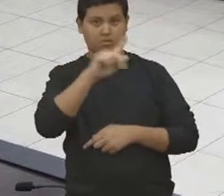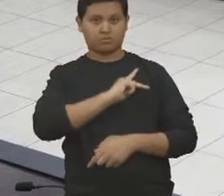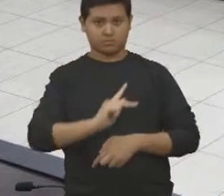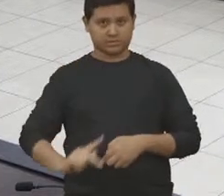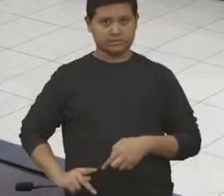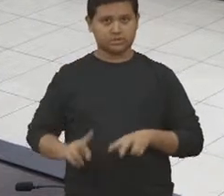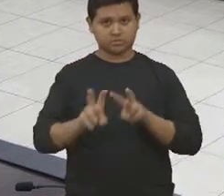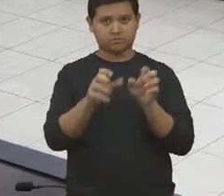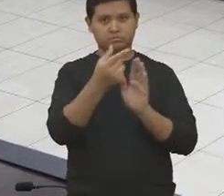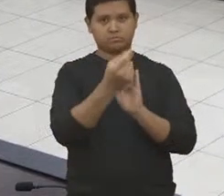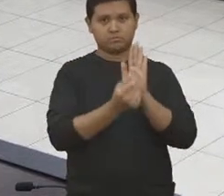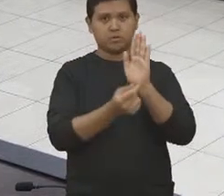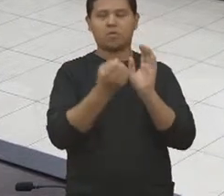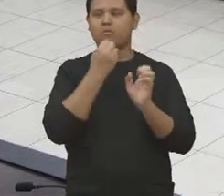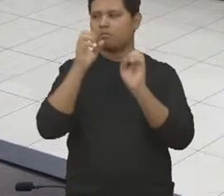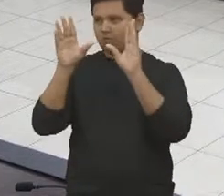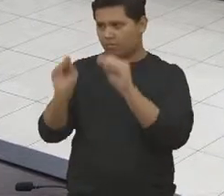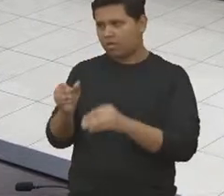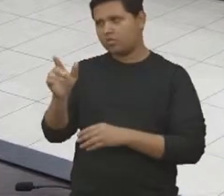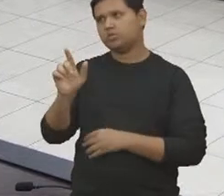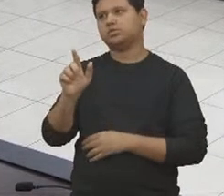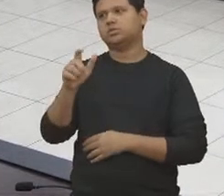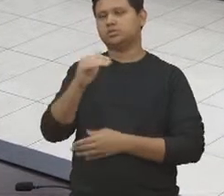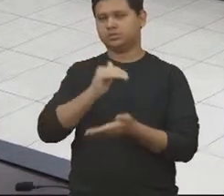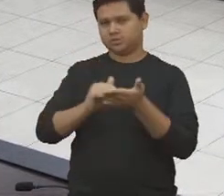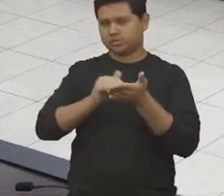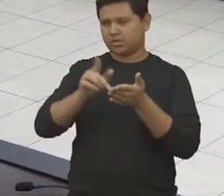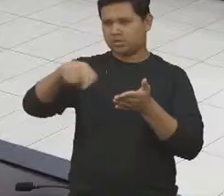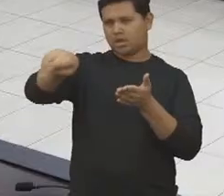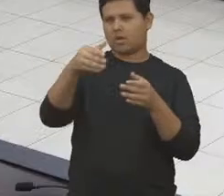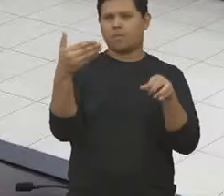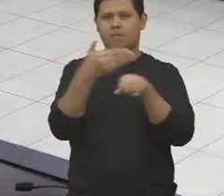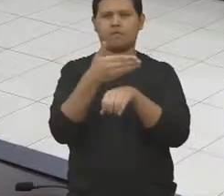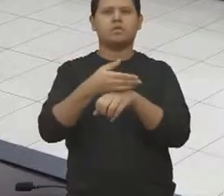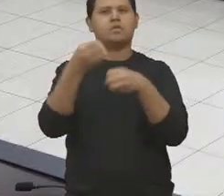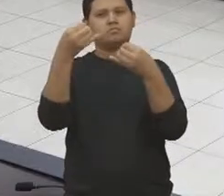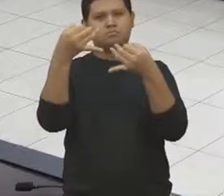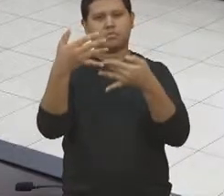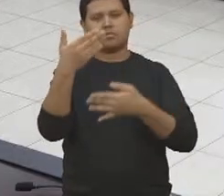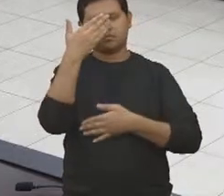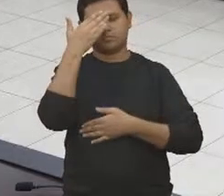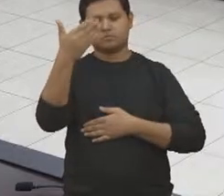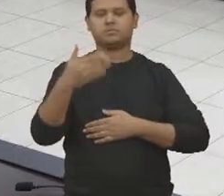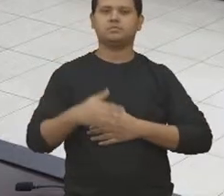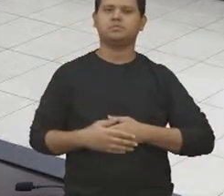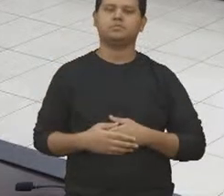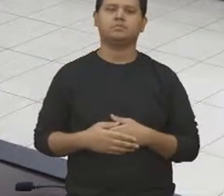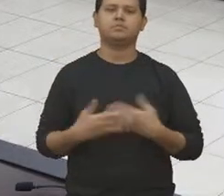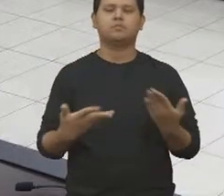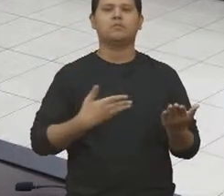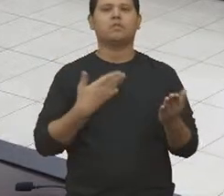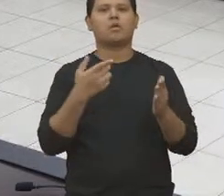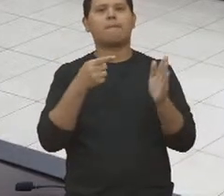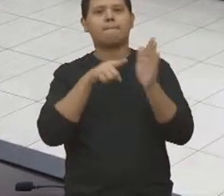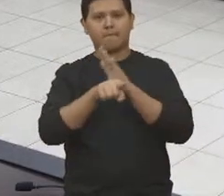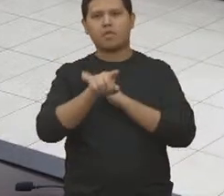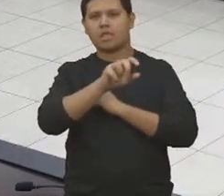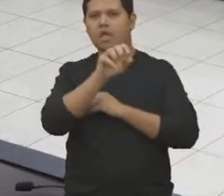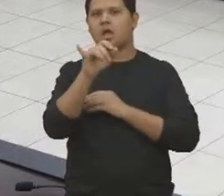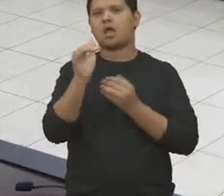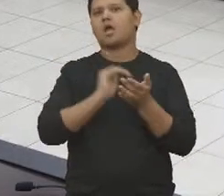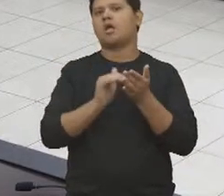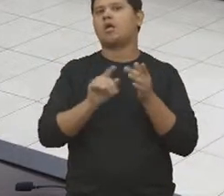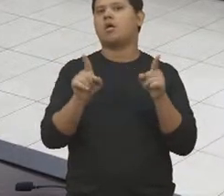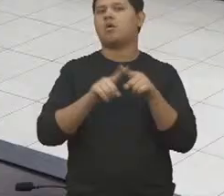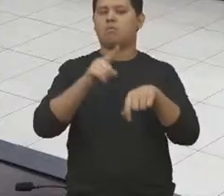Finanças. Boa noite, Guilherme. Muito obrigado, secretário, pela presença, pelo esclarecimento. Eu vou fazer algumas perguntas, secretário. Como